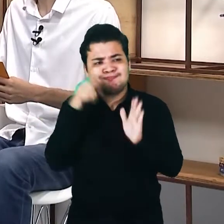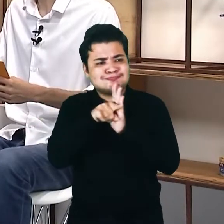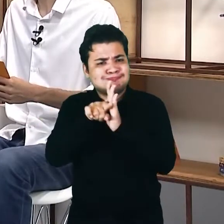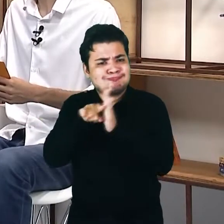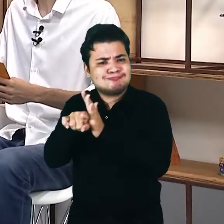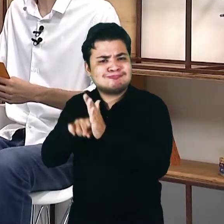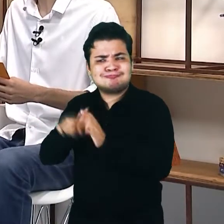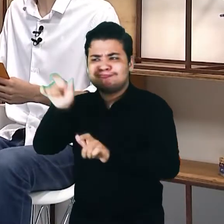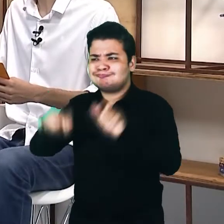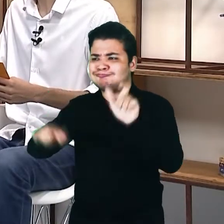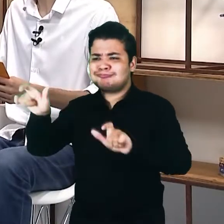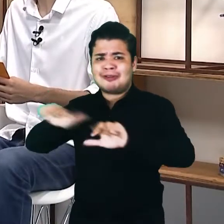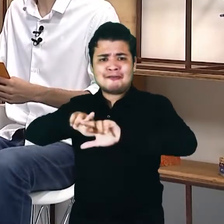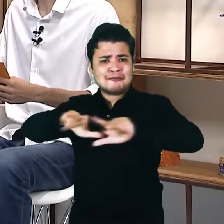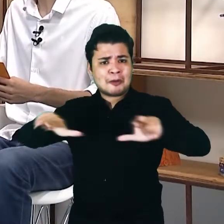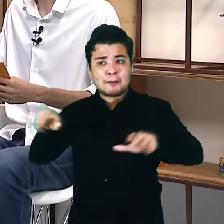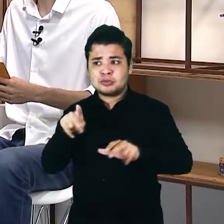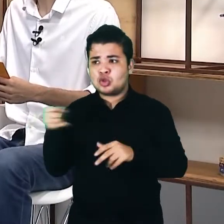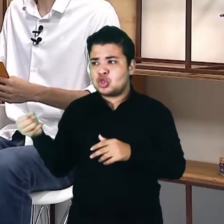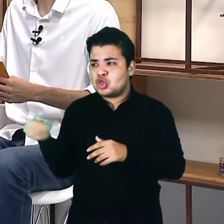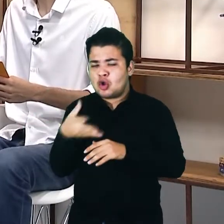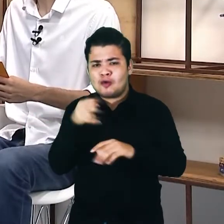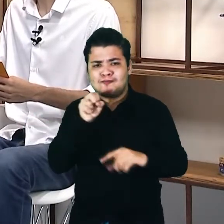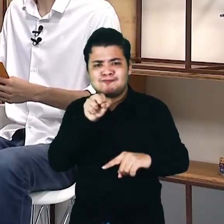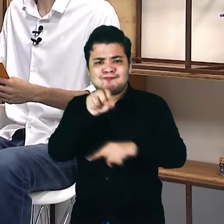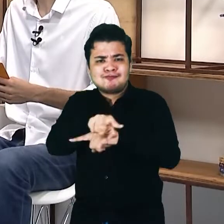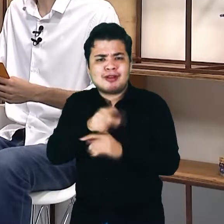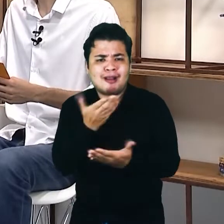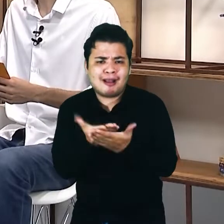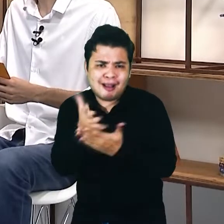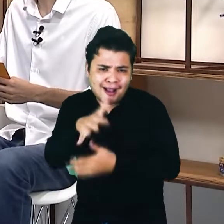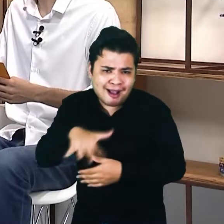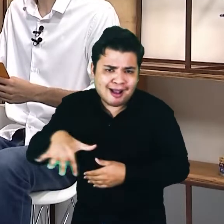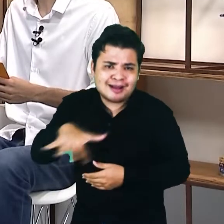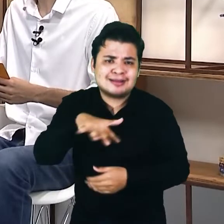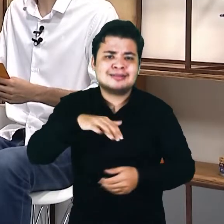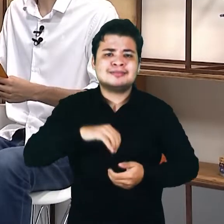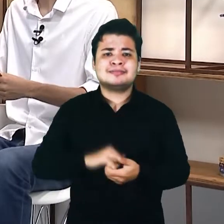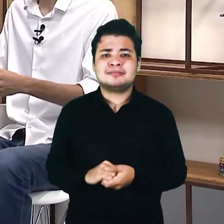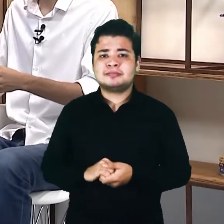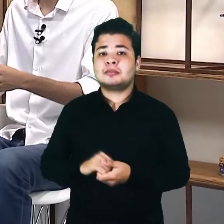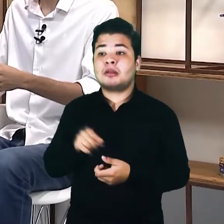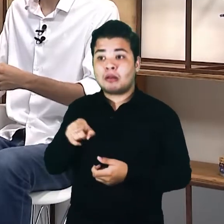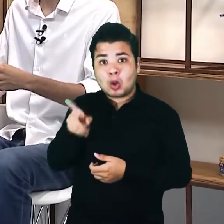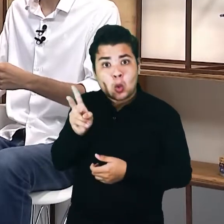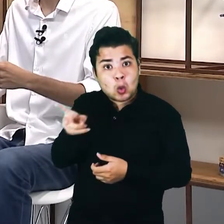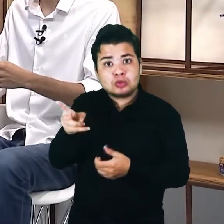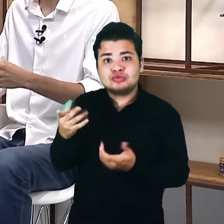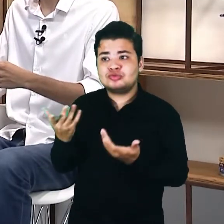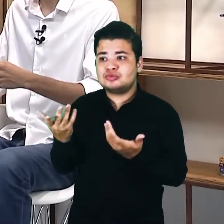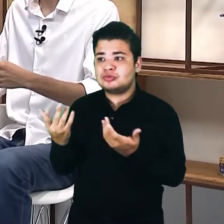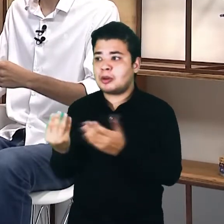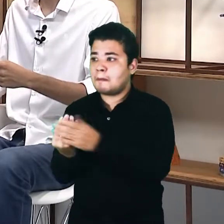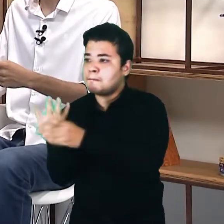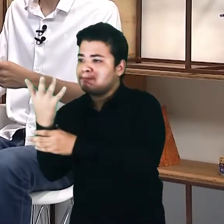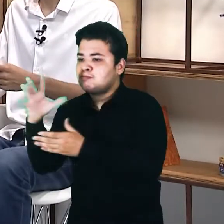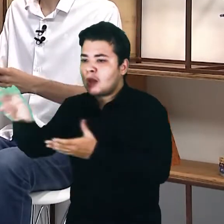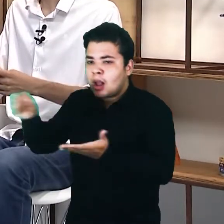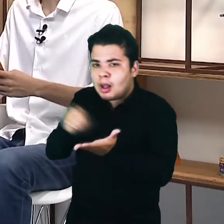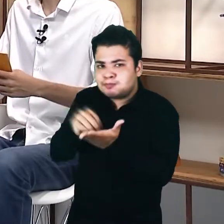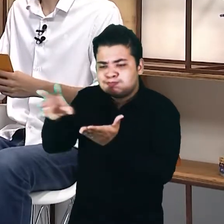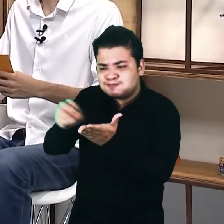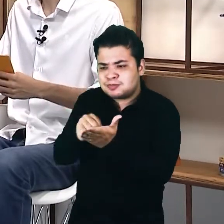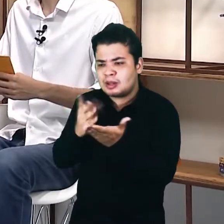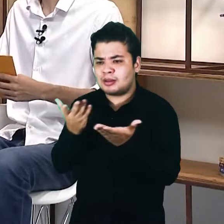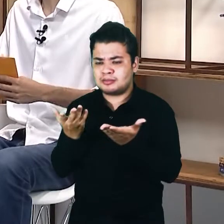que entraram mais recentemente, que continuam, né, as coletas, as identificações, e